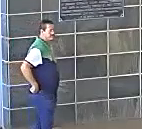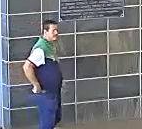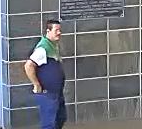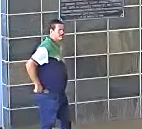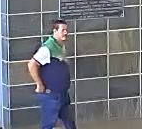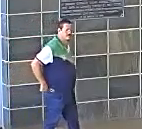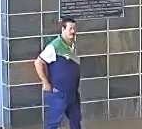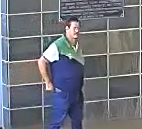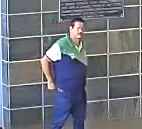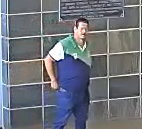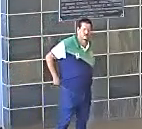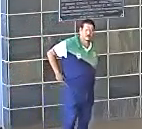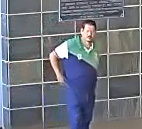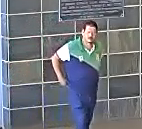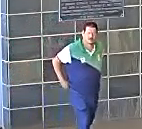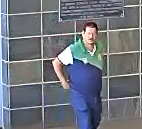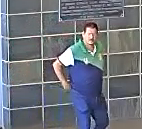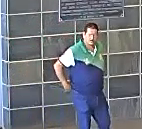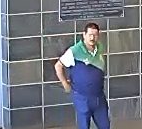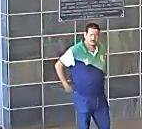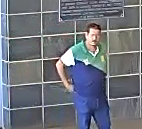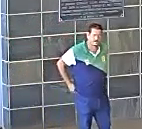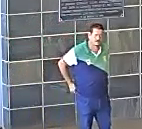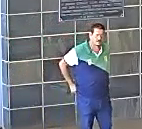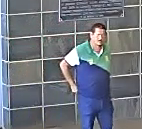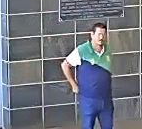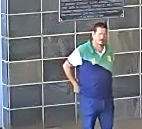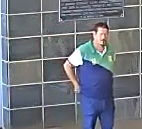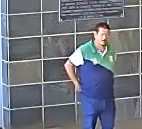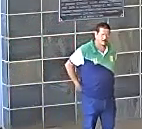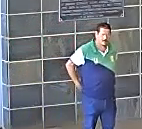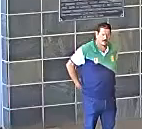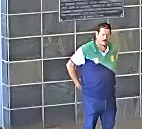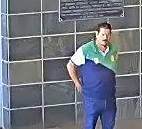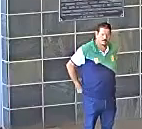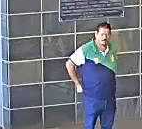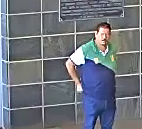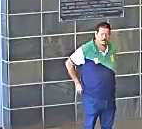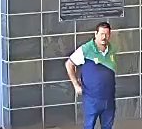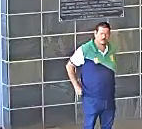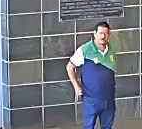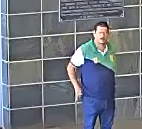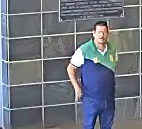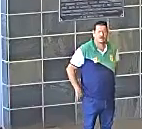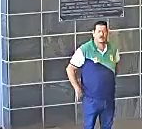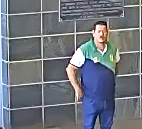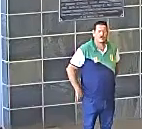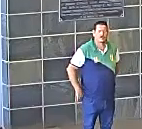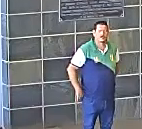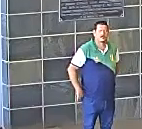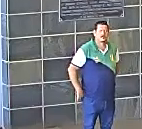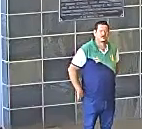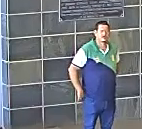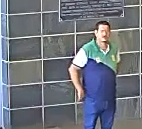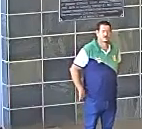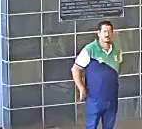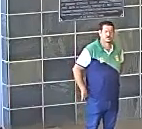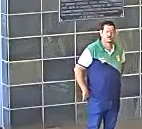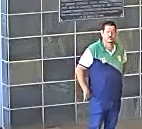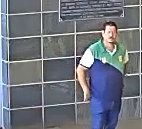aí pera aí eu não falei isso não entendeu hoje nós temos hoje você falou até mais 2